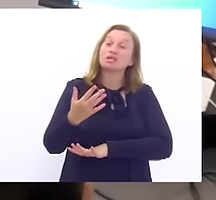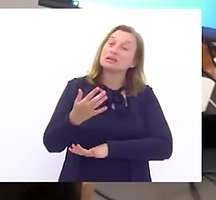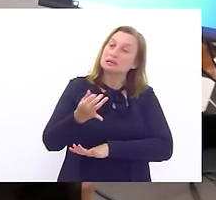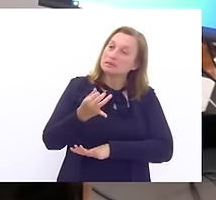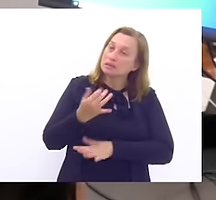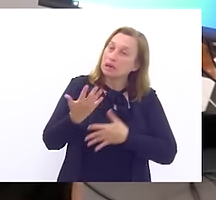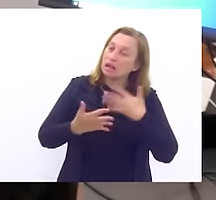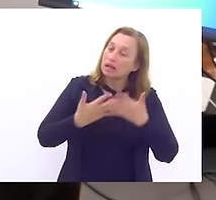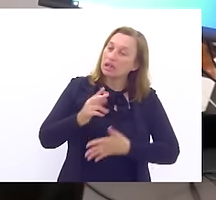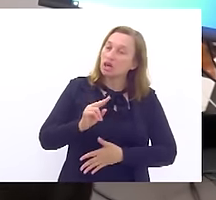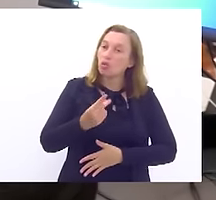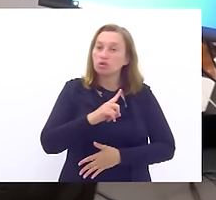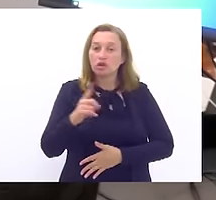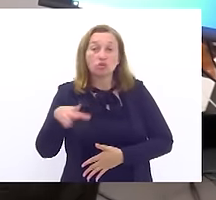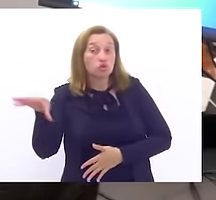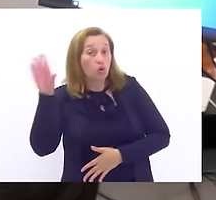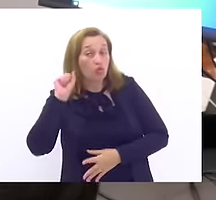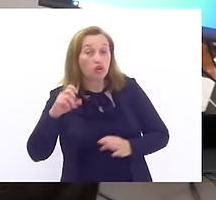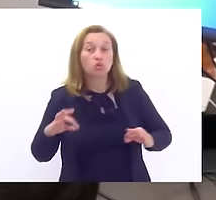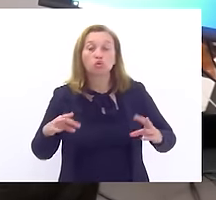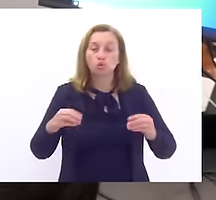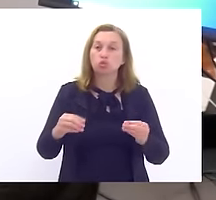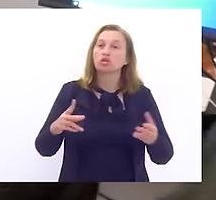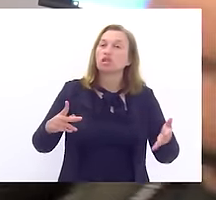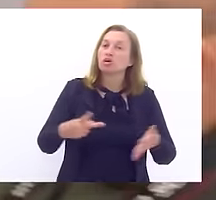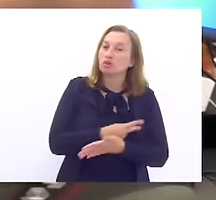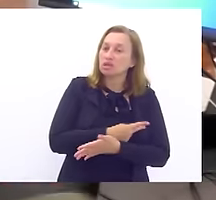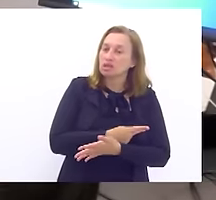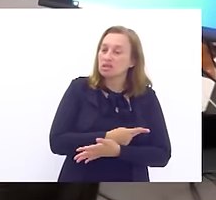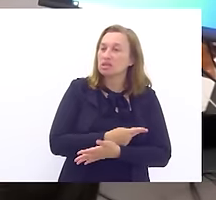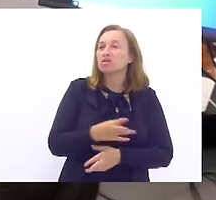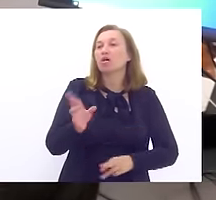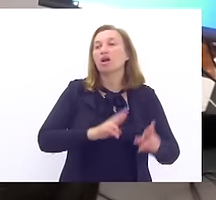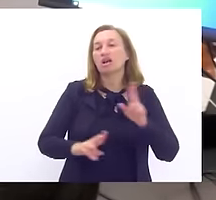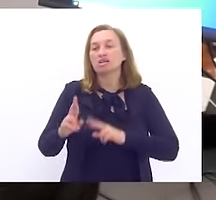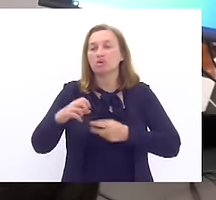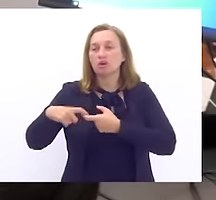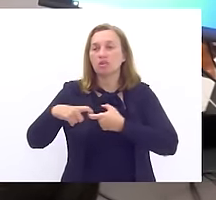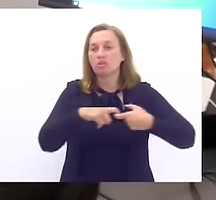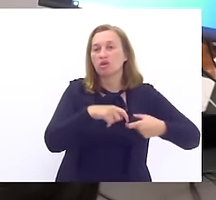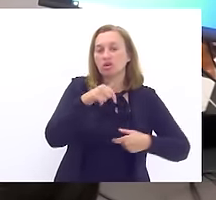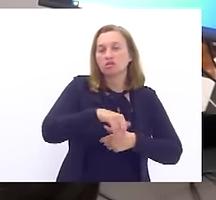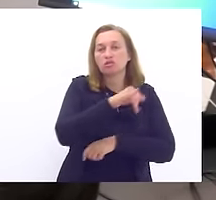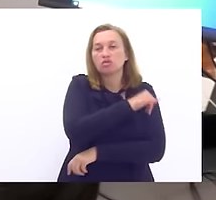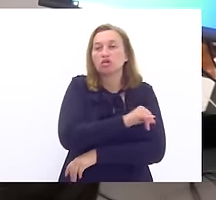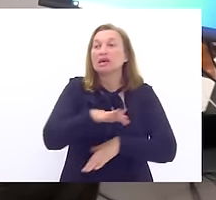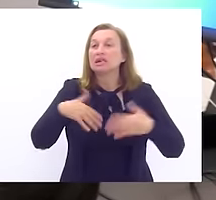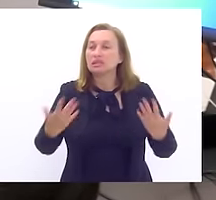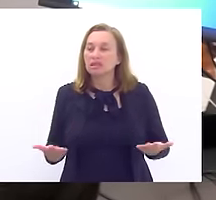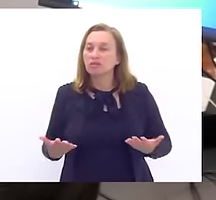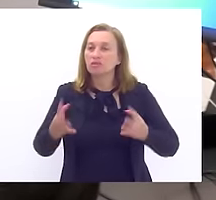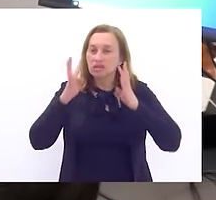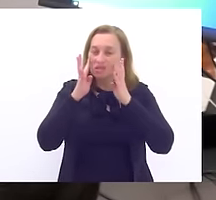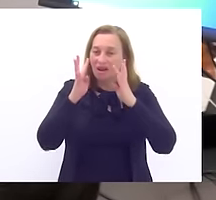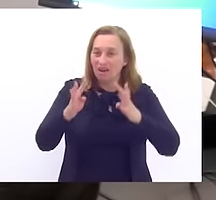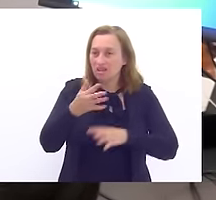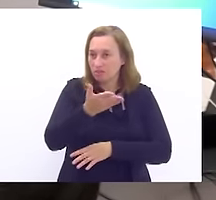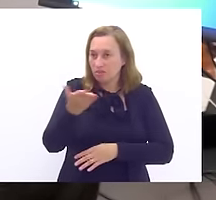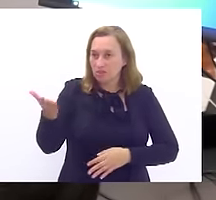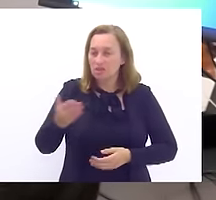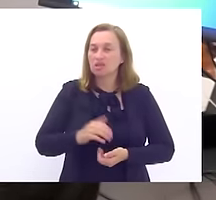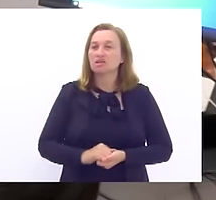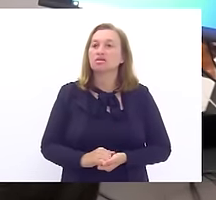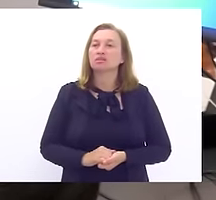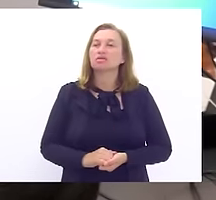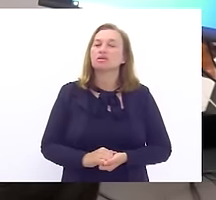deixa o prazer de ouvir de ouvir tudo que tá acontecendo né em relação aos reboques aqui no Rio de Janeiro então fica essa se levar o comando